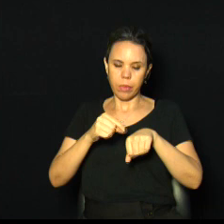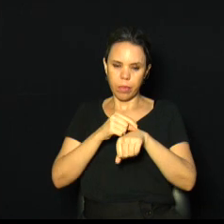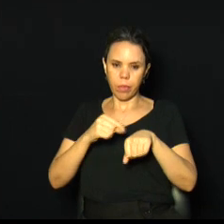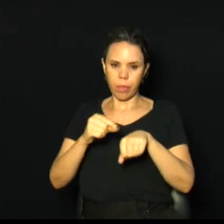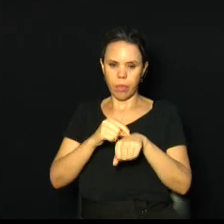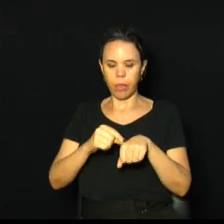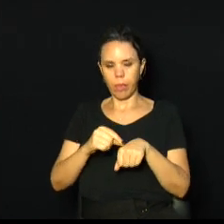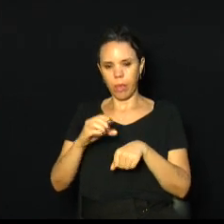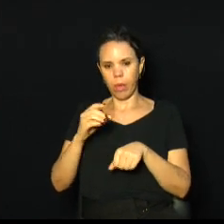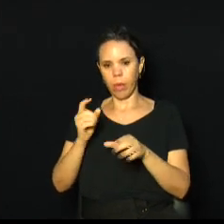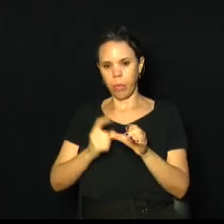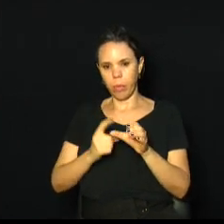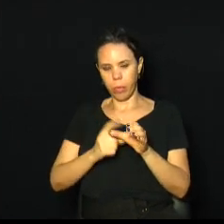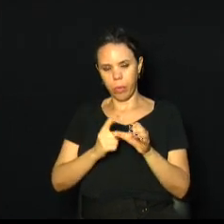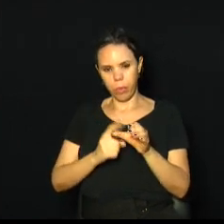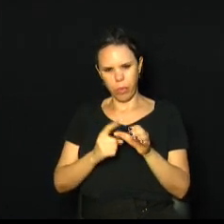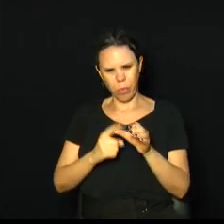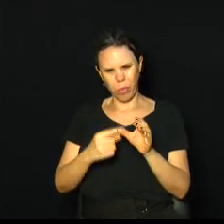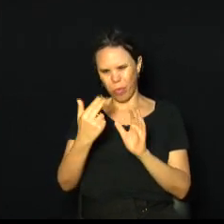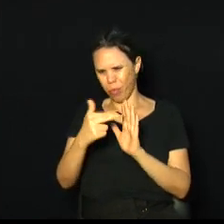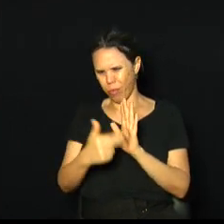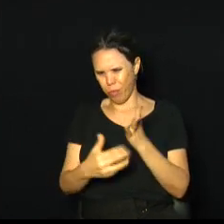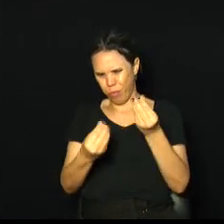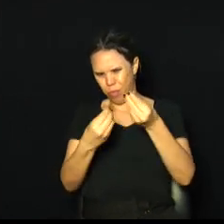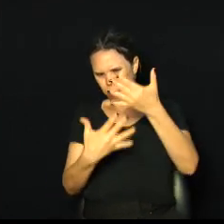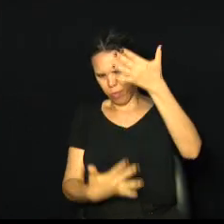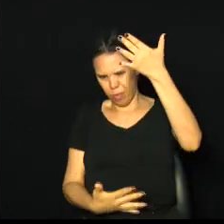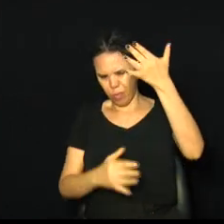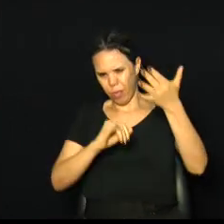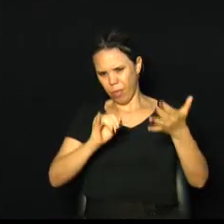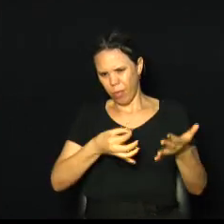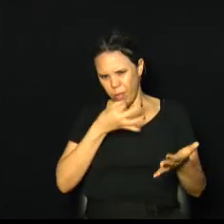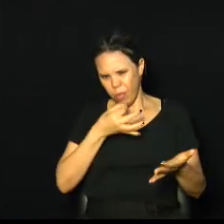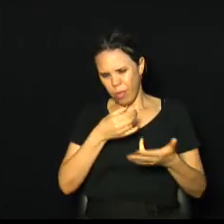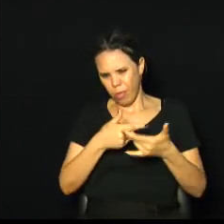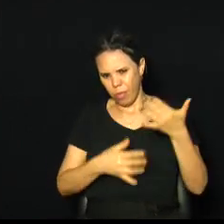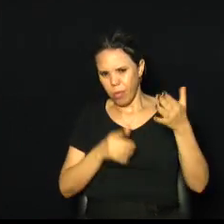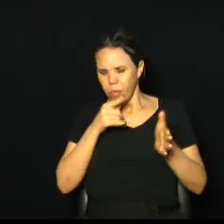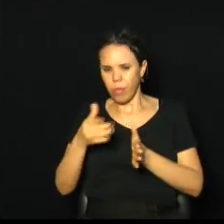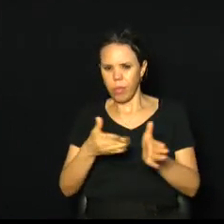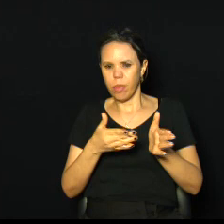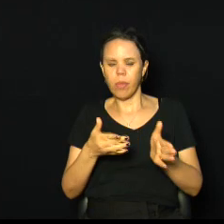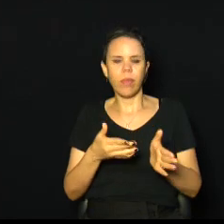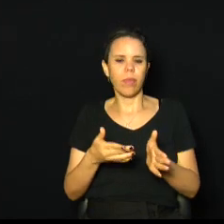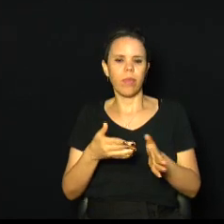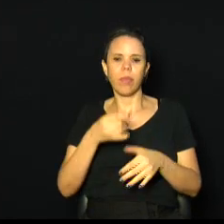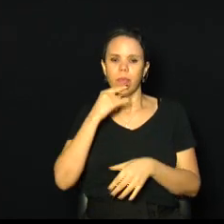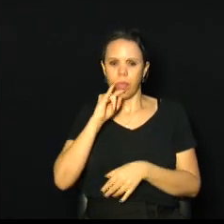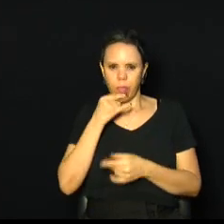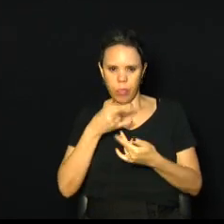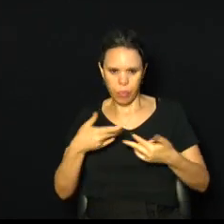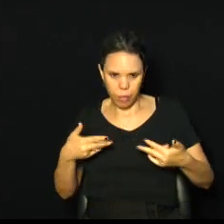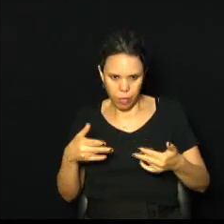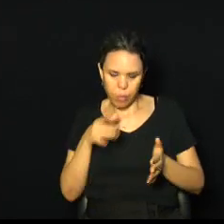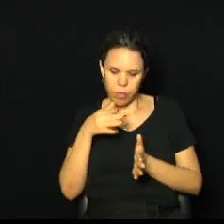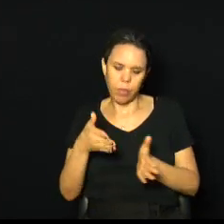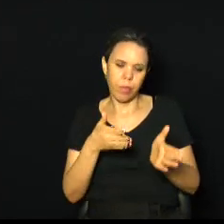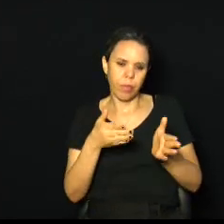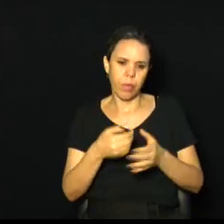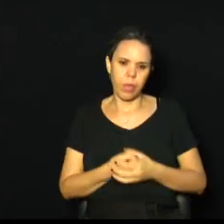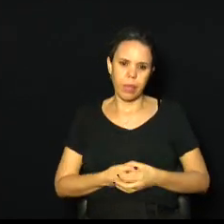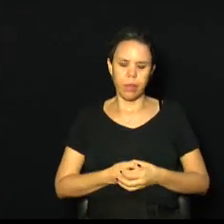rio Capivari, Corumbataí, Jaguari, o rio Jundiaí e o Piracicaba.